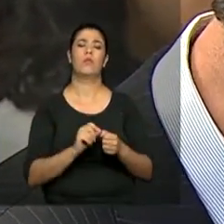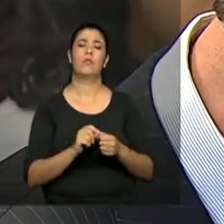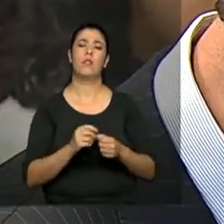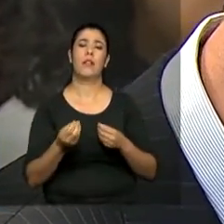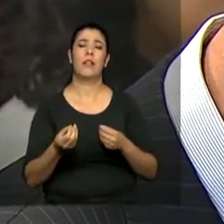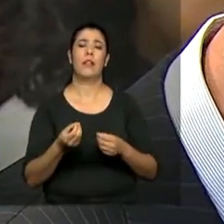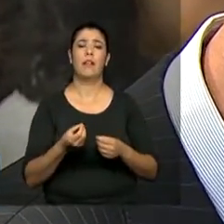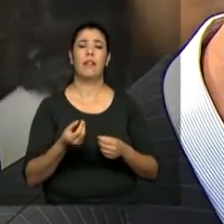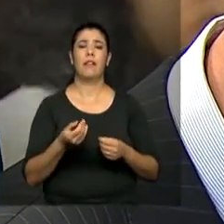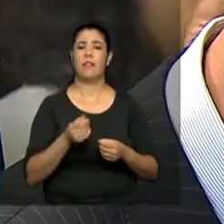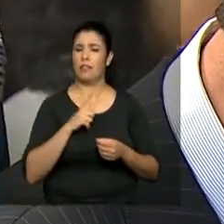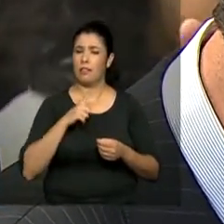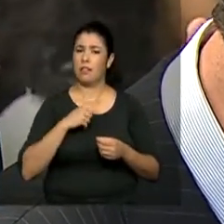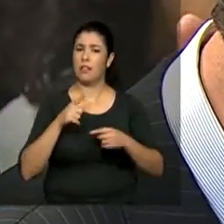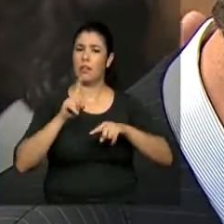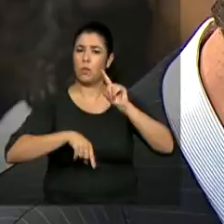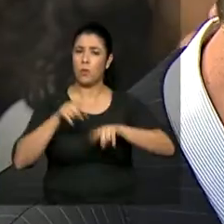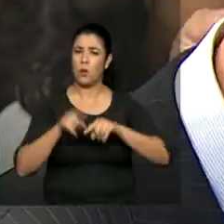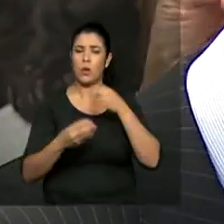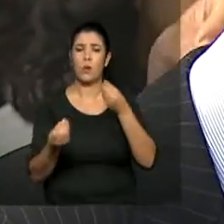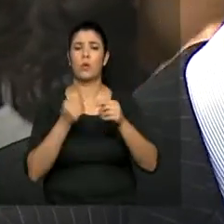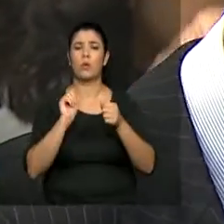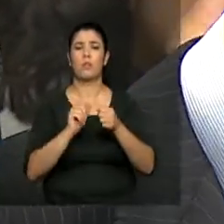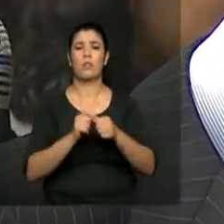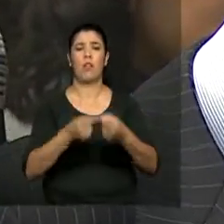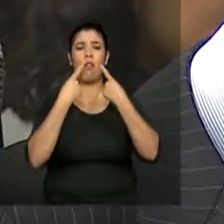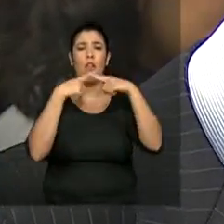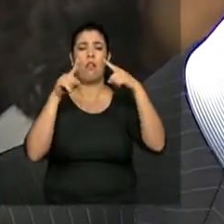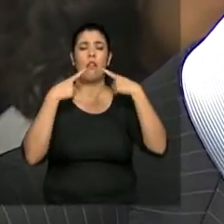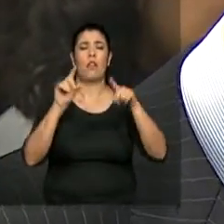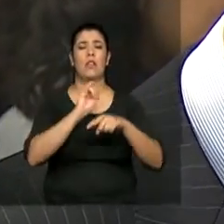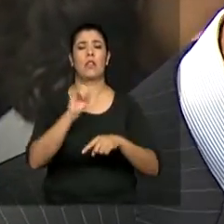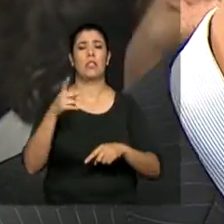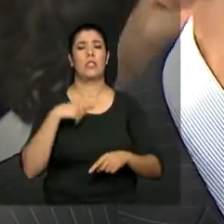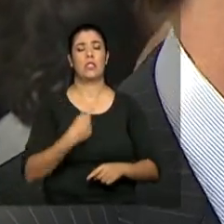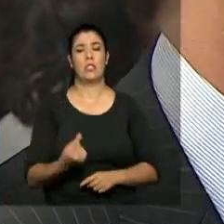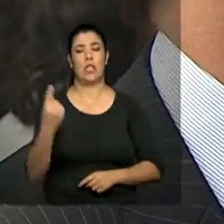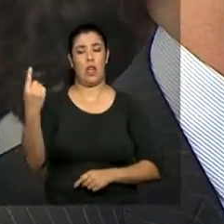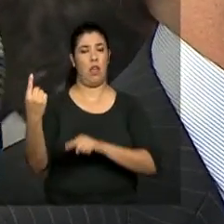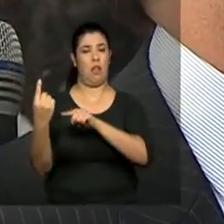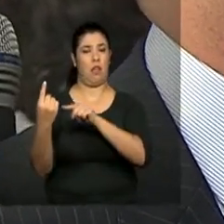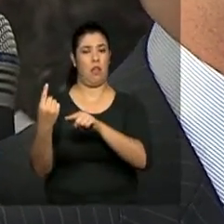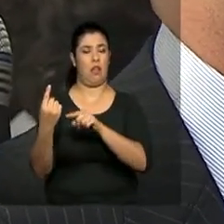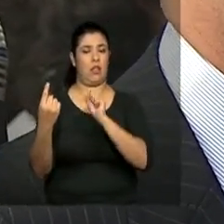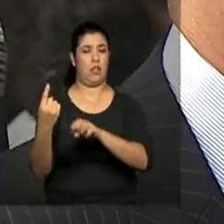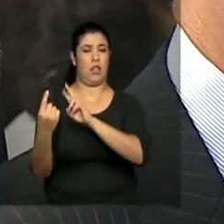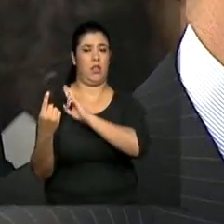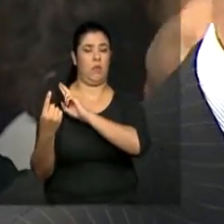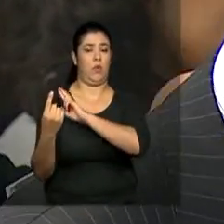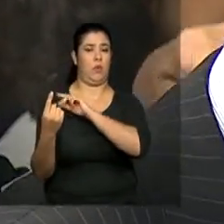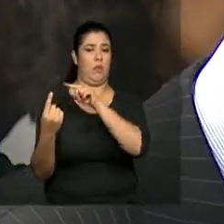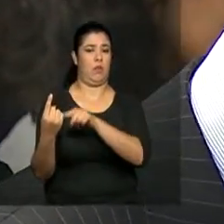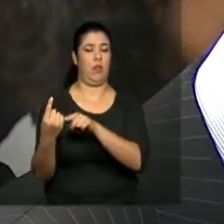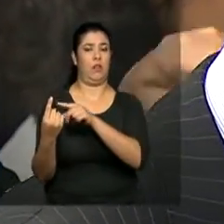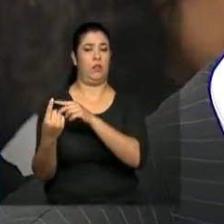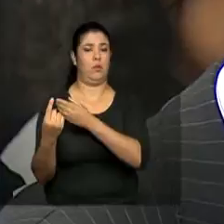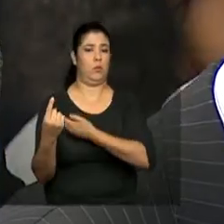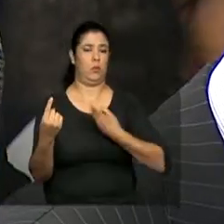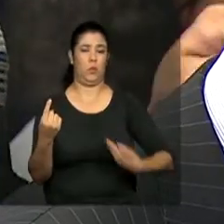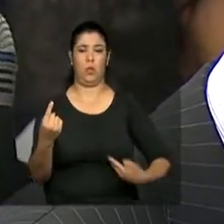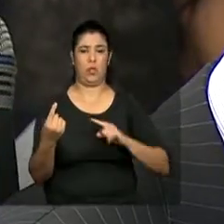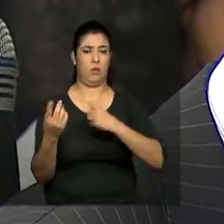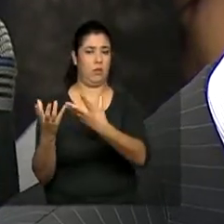é é reclamar se queixar de que uma pequena autoridade não está admitindo que ele enfim